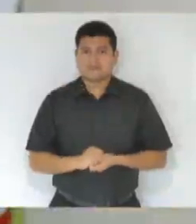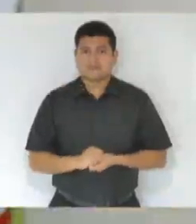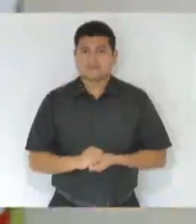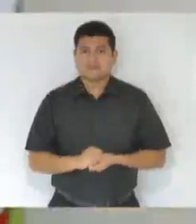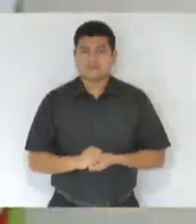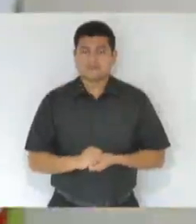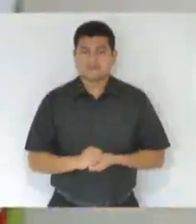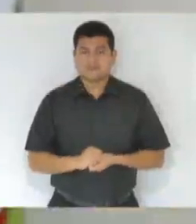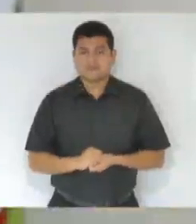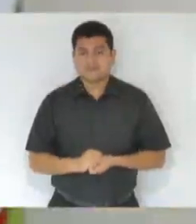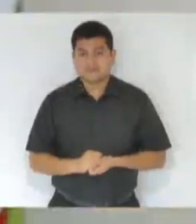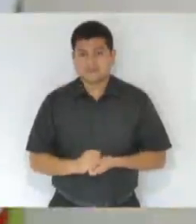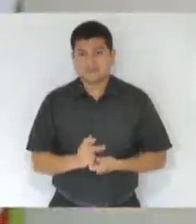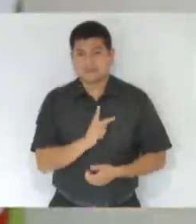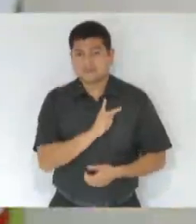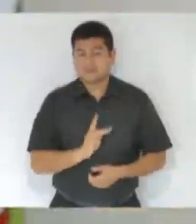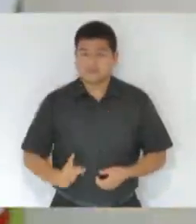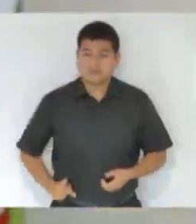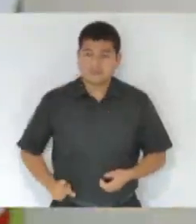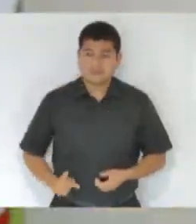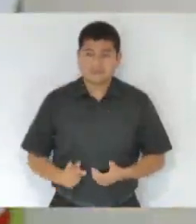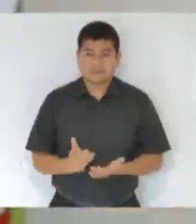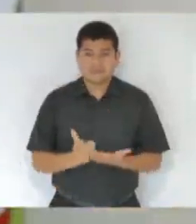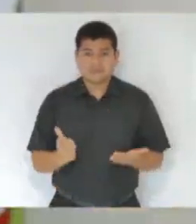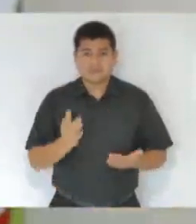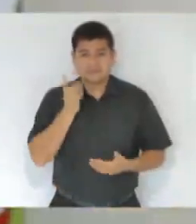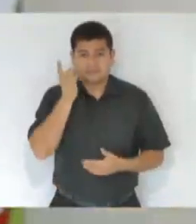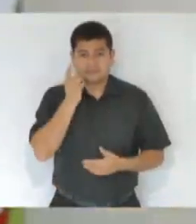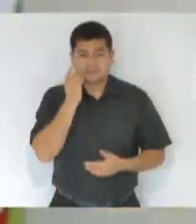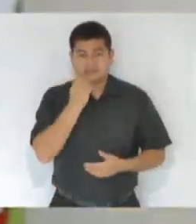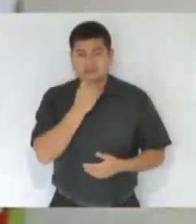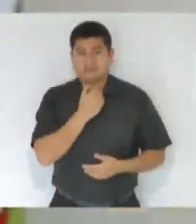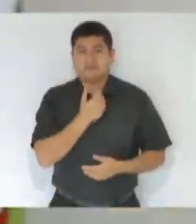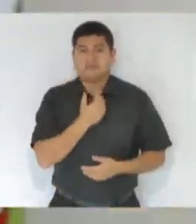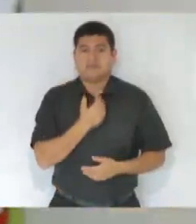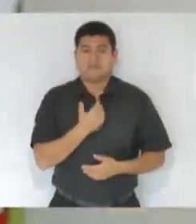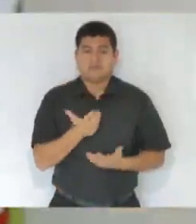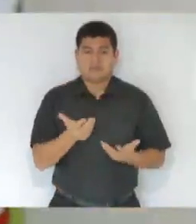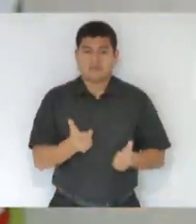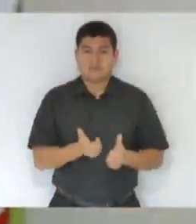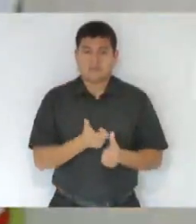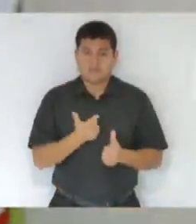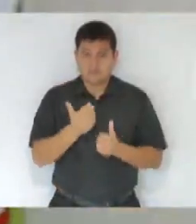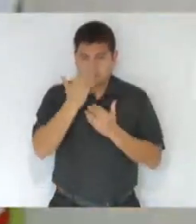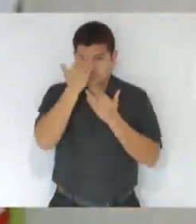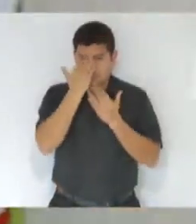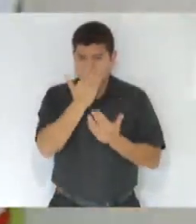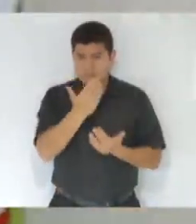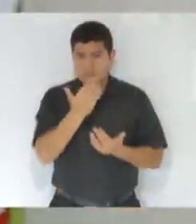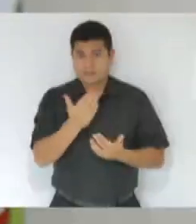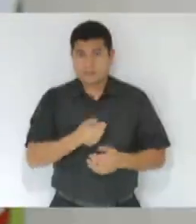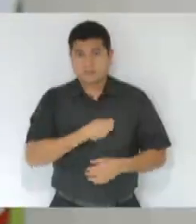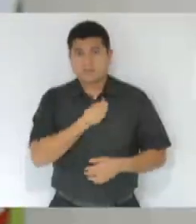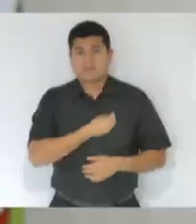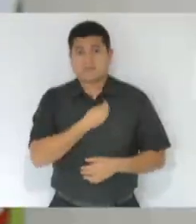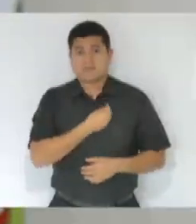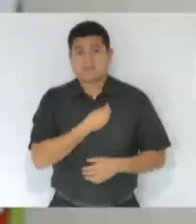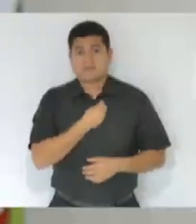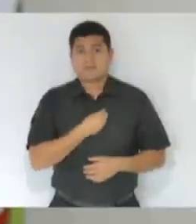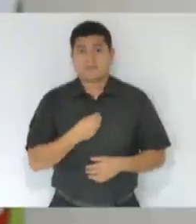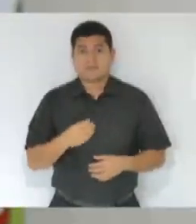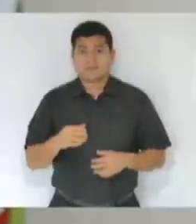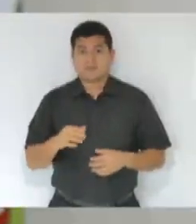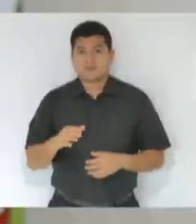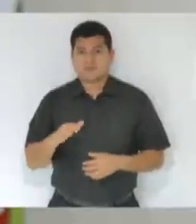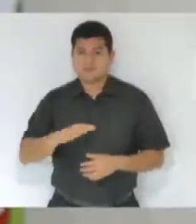Senhor presidente, senhores deputados, eu quero aqui inicialmente agradecer pela presença dos nossos